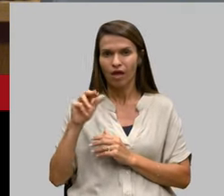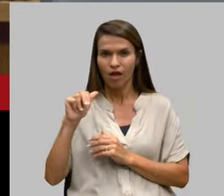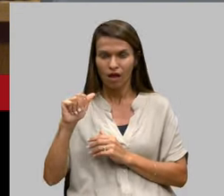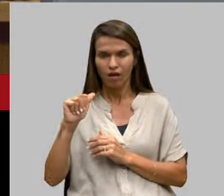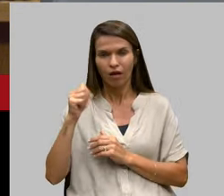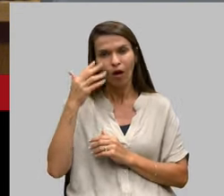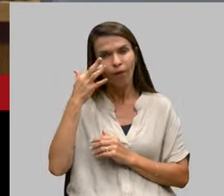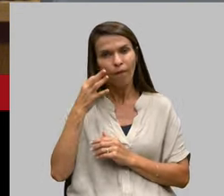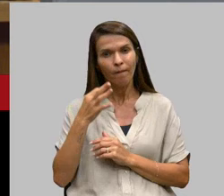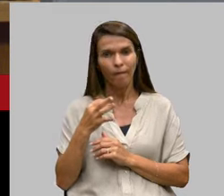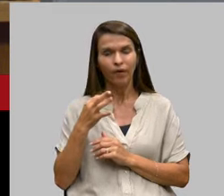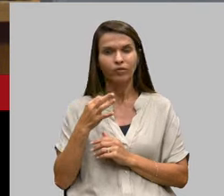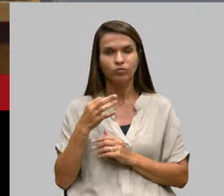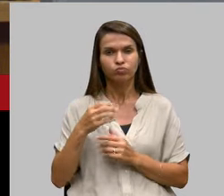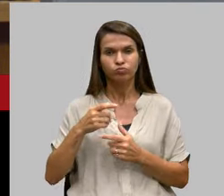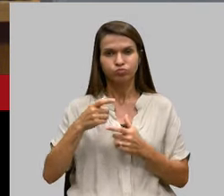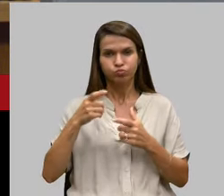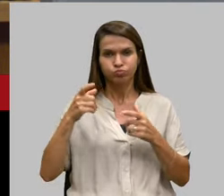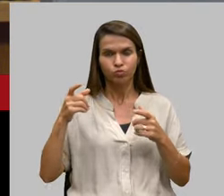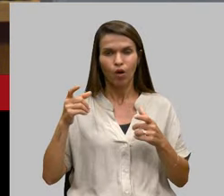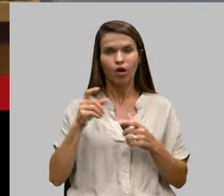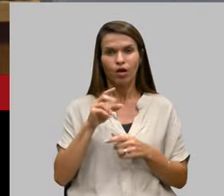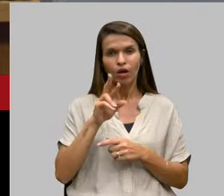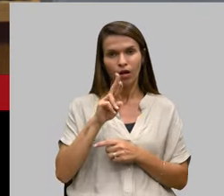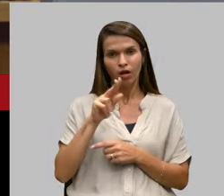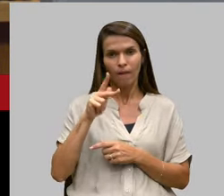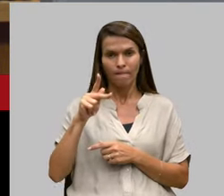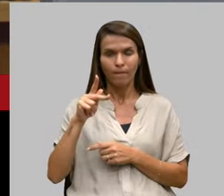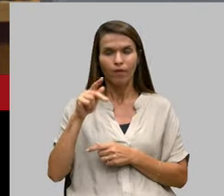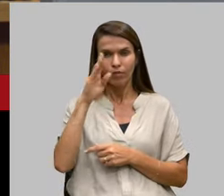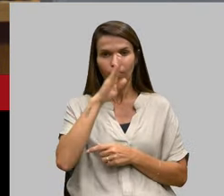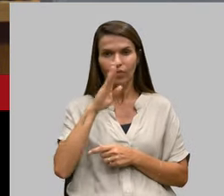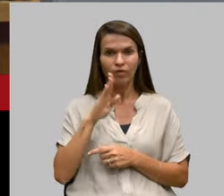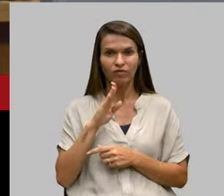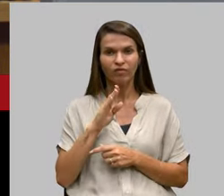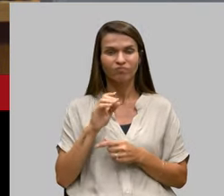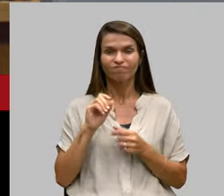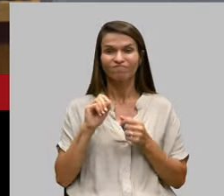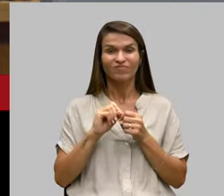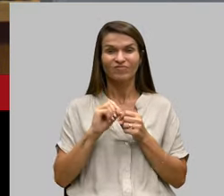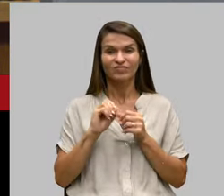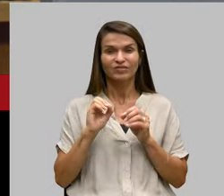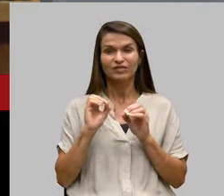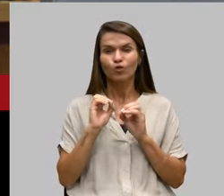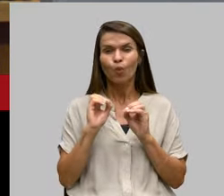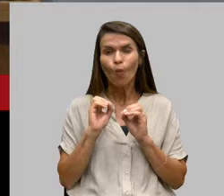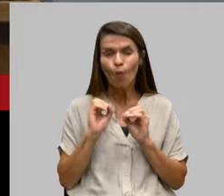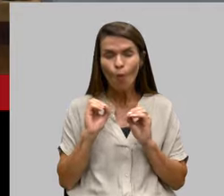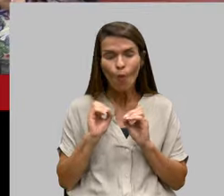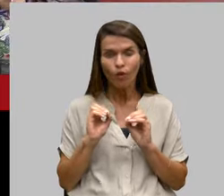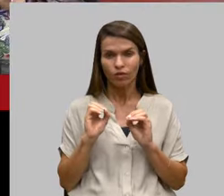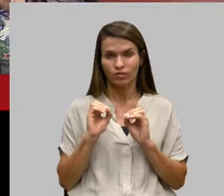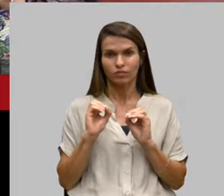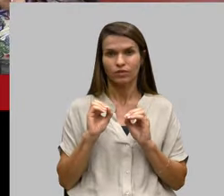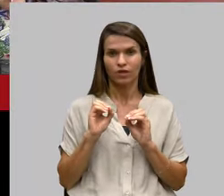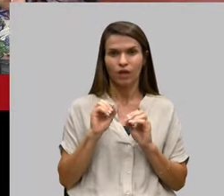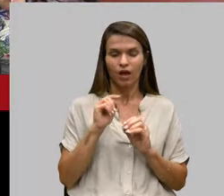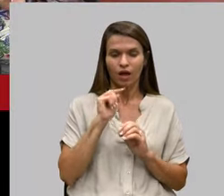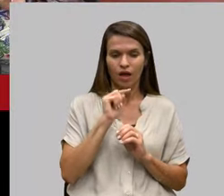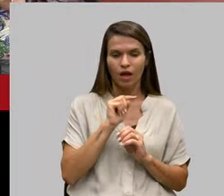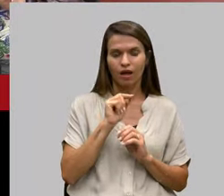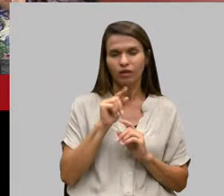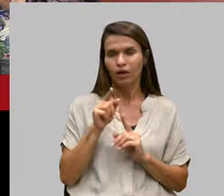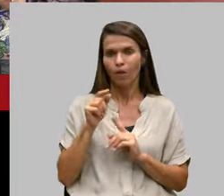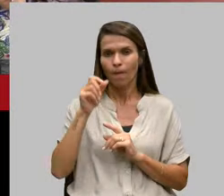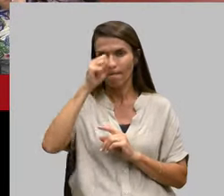quantidade significativa de regime próprio no Brasil não tá fazendo o mínimo nem ela nem o prefeito